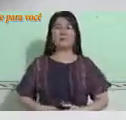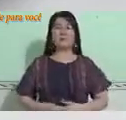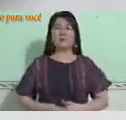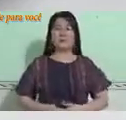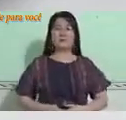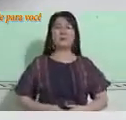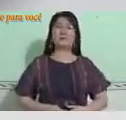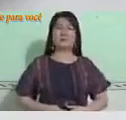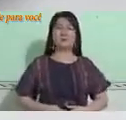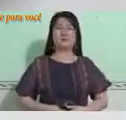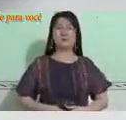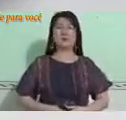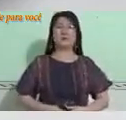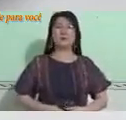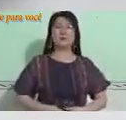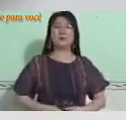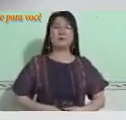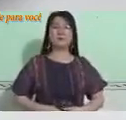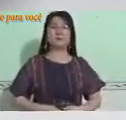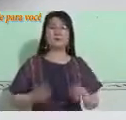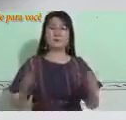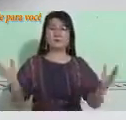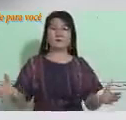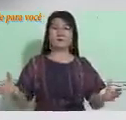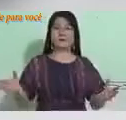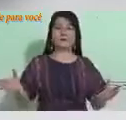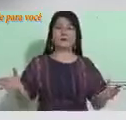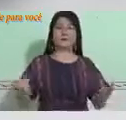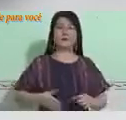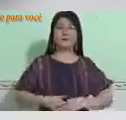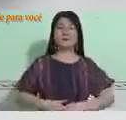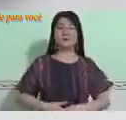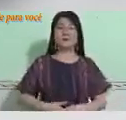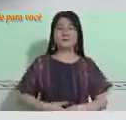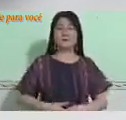usar durar um objeto pesado por muito tempo, por exemplo.